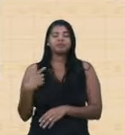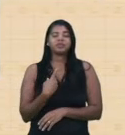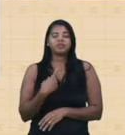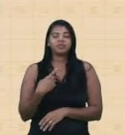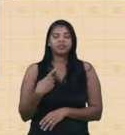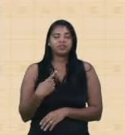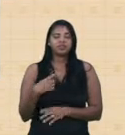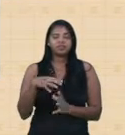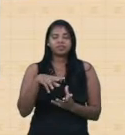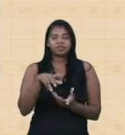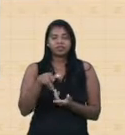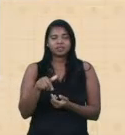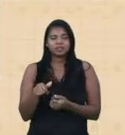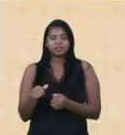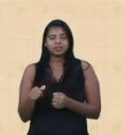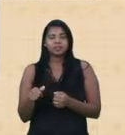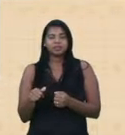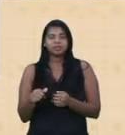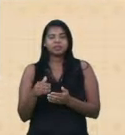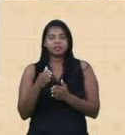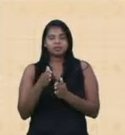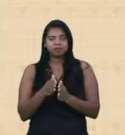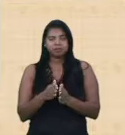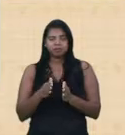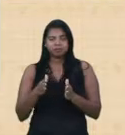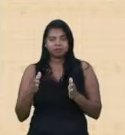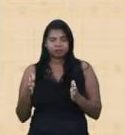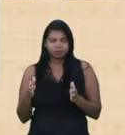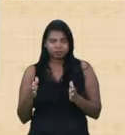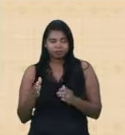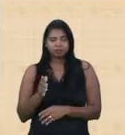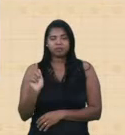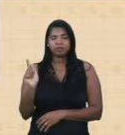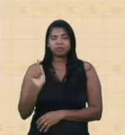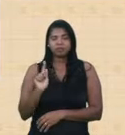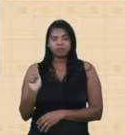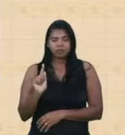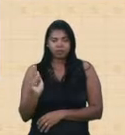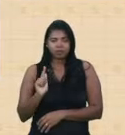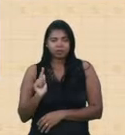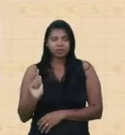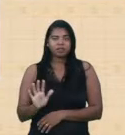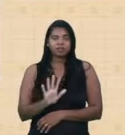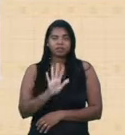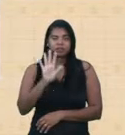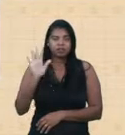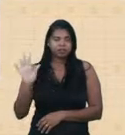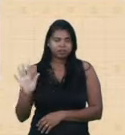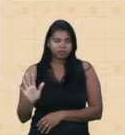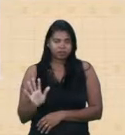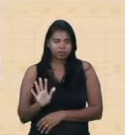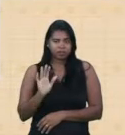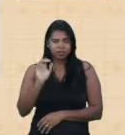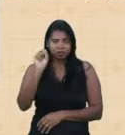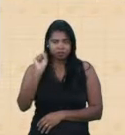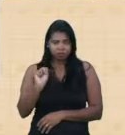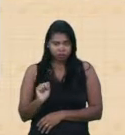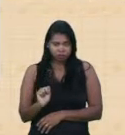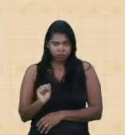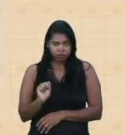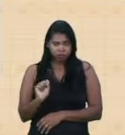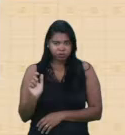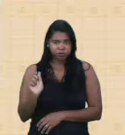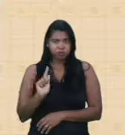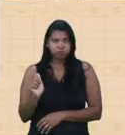de duas formas. Temos a divisão da Terra geográfica, como polo norte geográfico e polo sul geográfico, mas